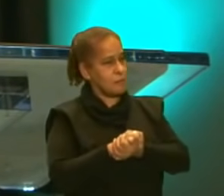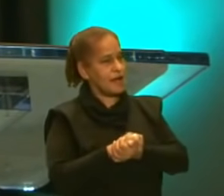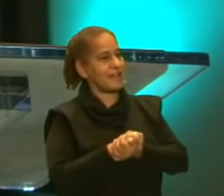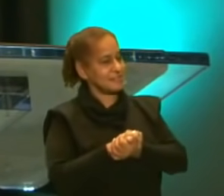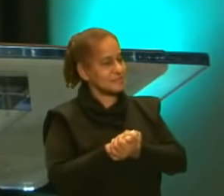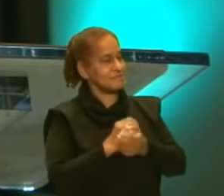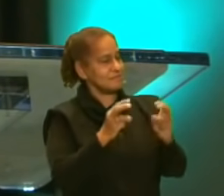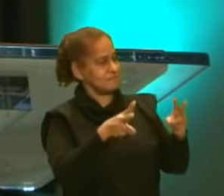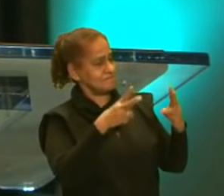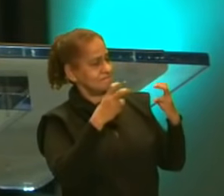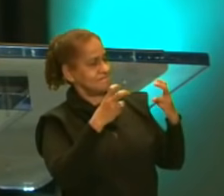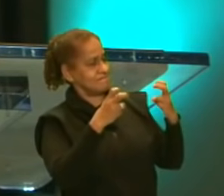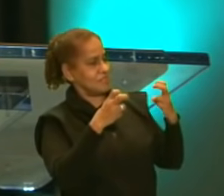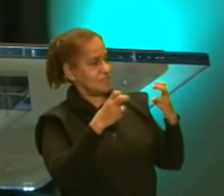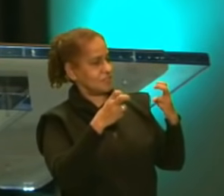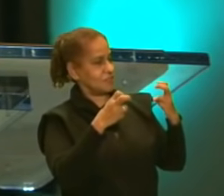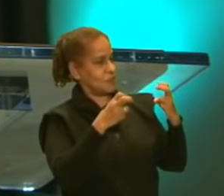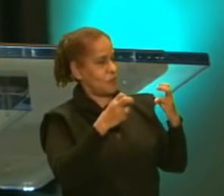trombeta.